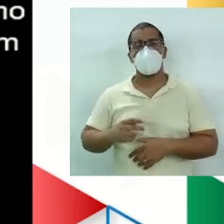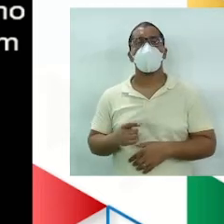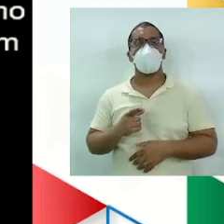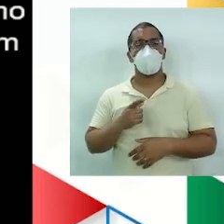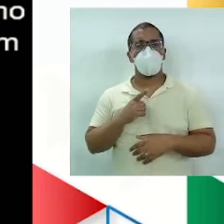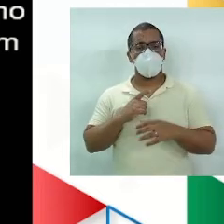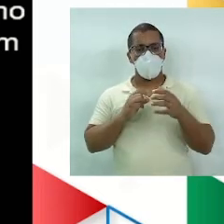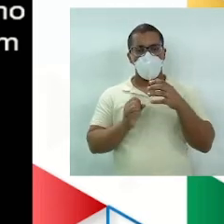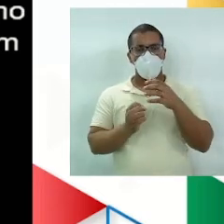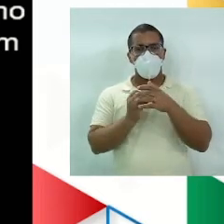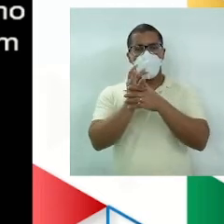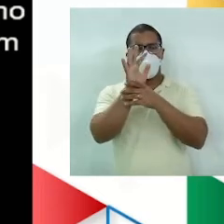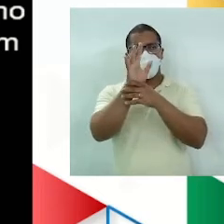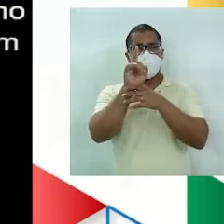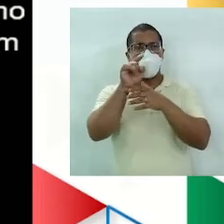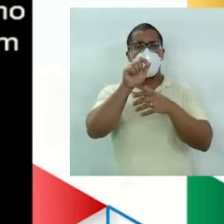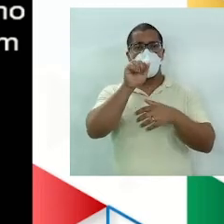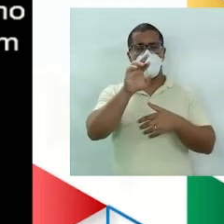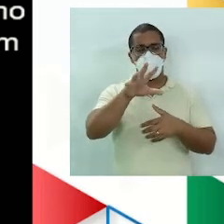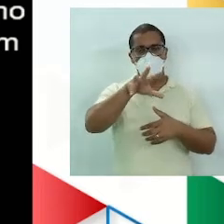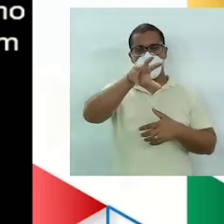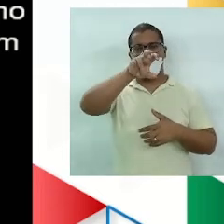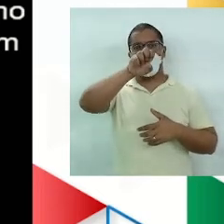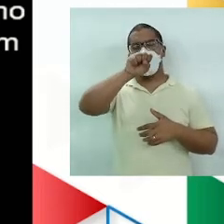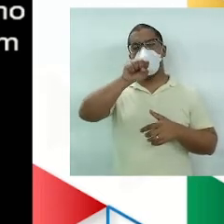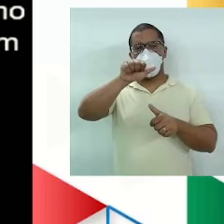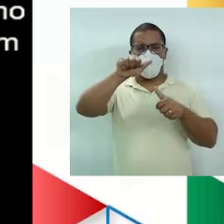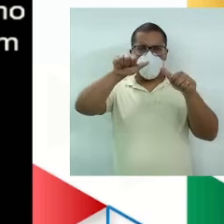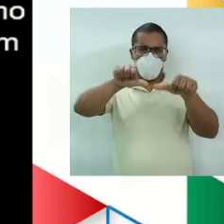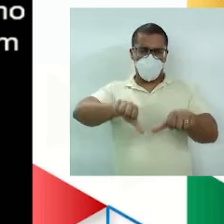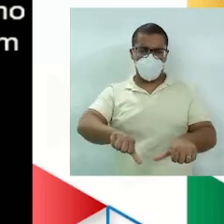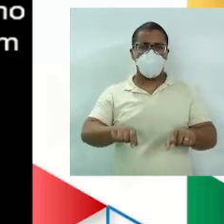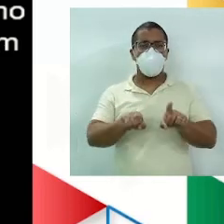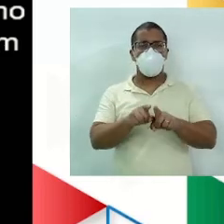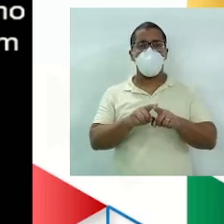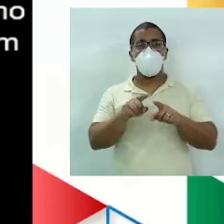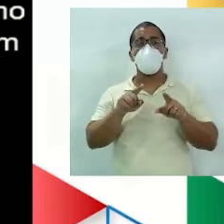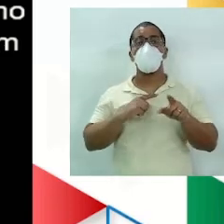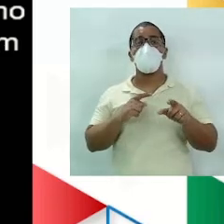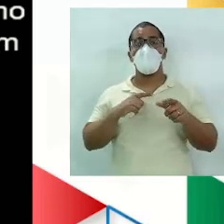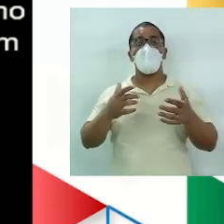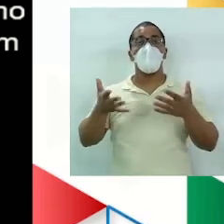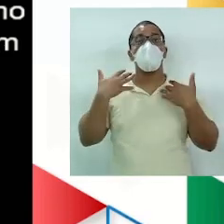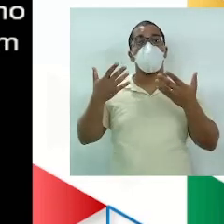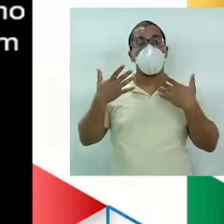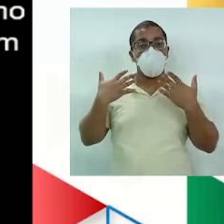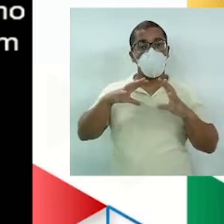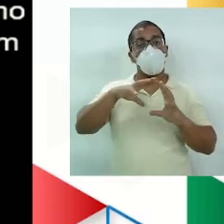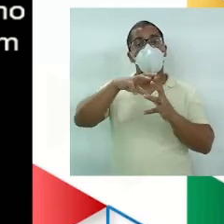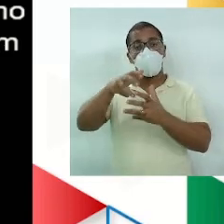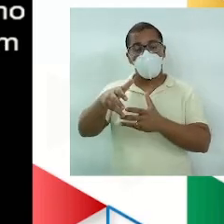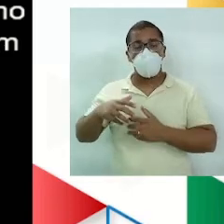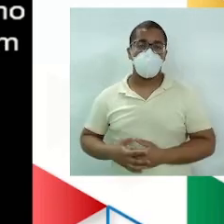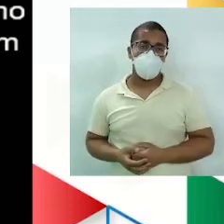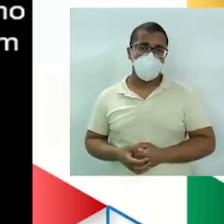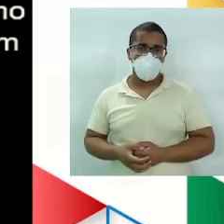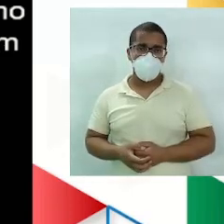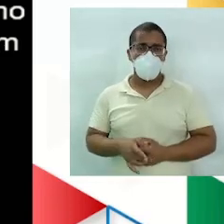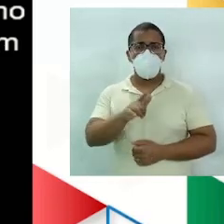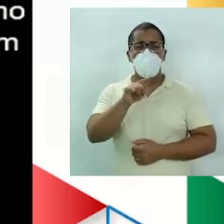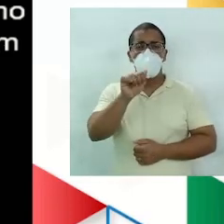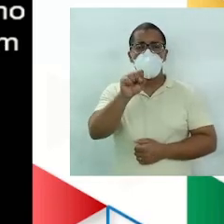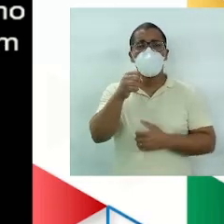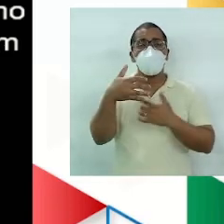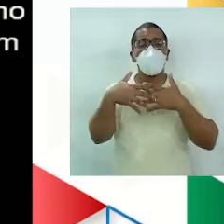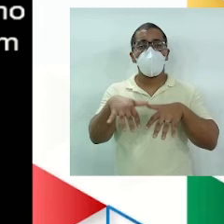atmosfera prejudica a qualidade do ar e produzem o efeito estufa. O gás natural é uma fonte de